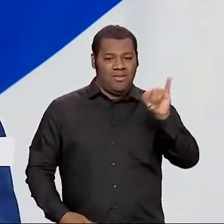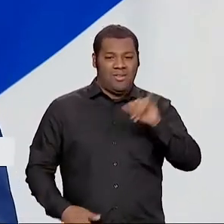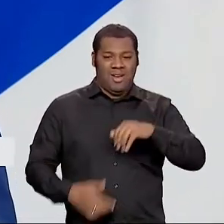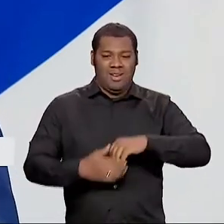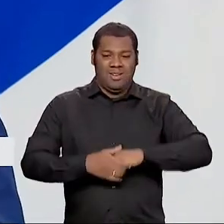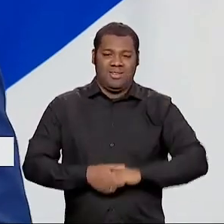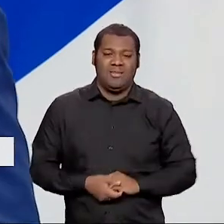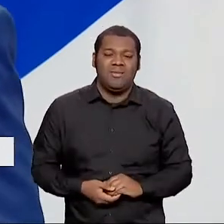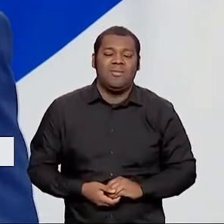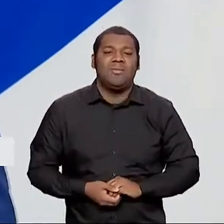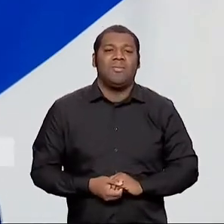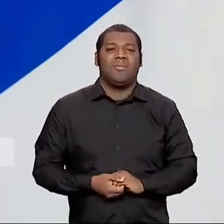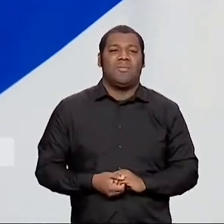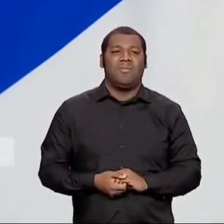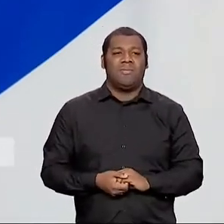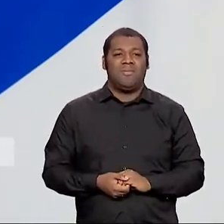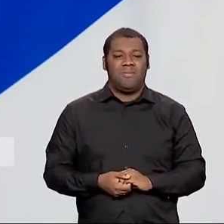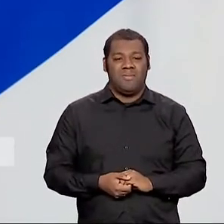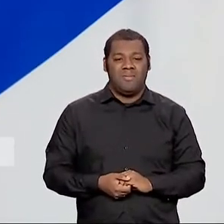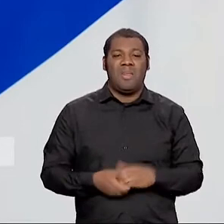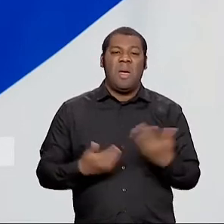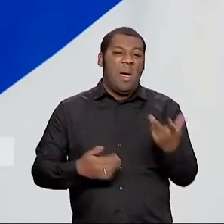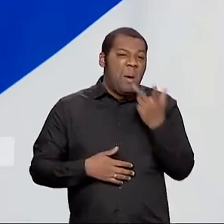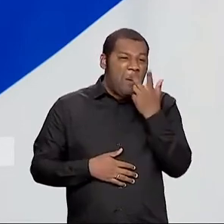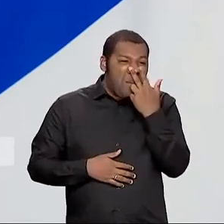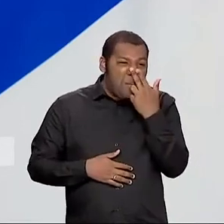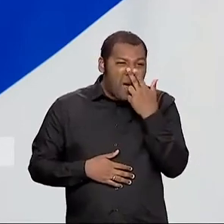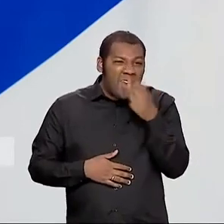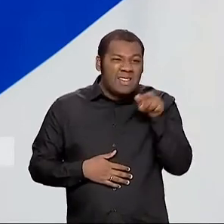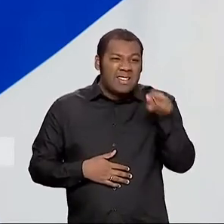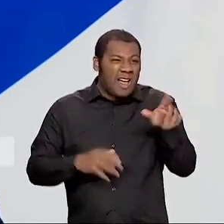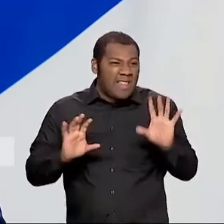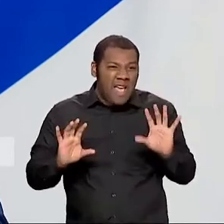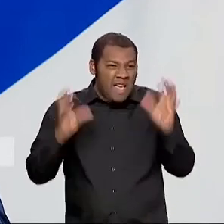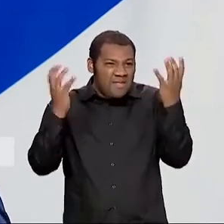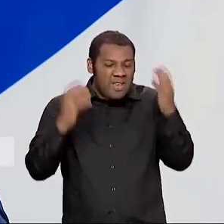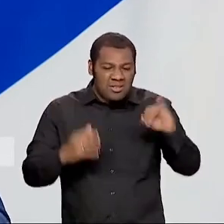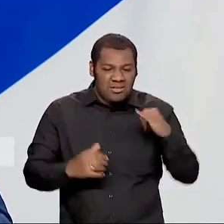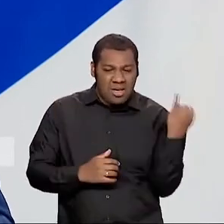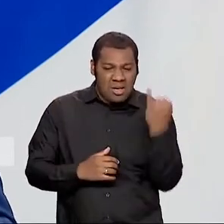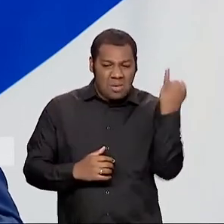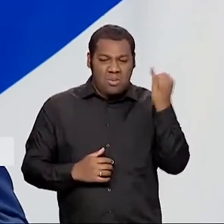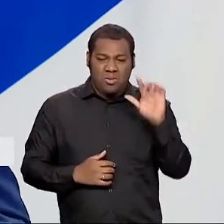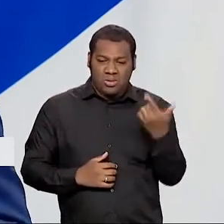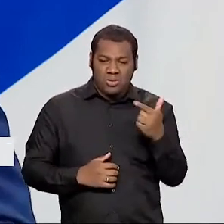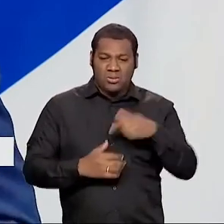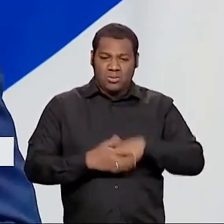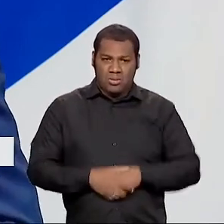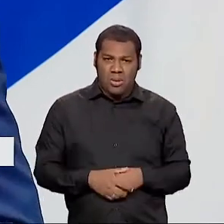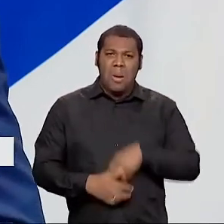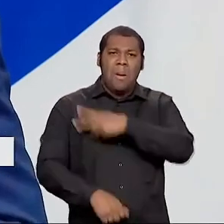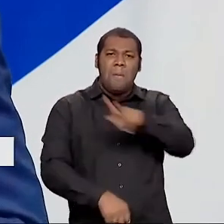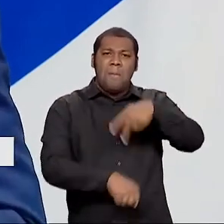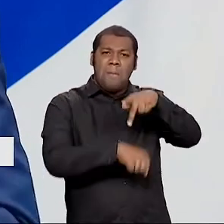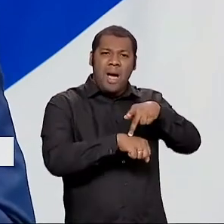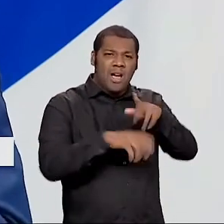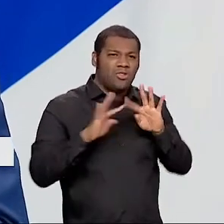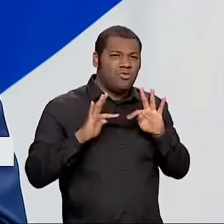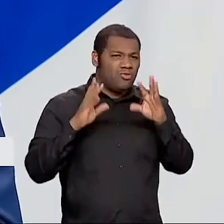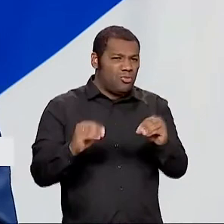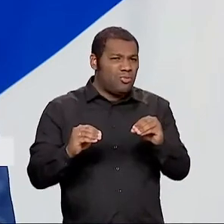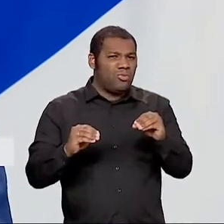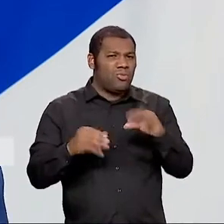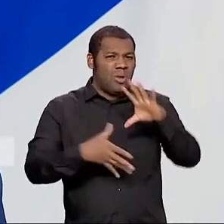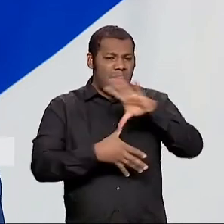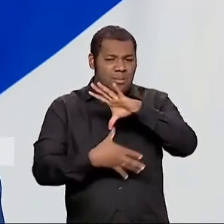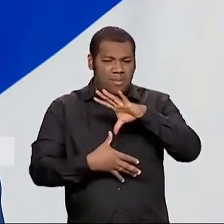passa a ideia de que a gente não está dando importância a um evento que envolve todos os países da América Latina, e o